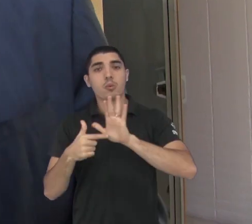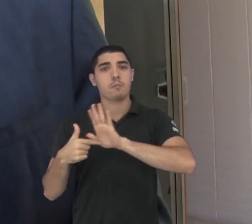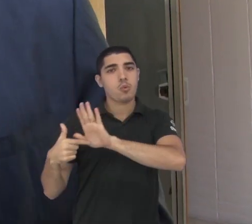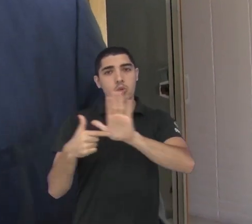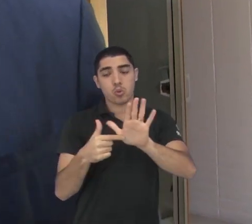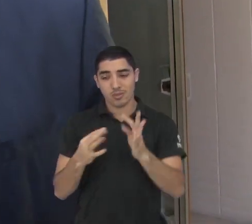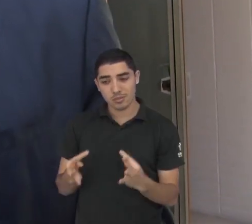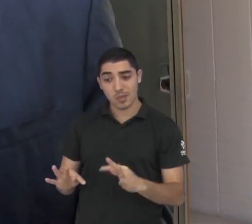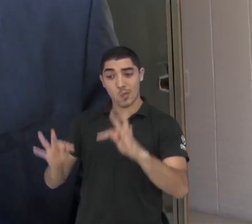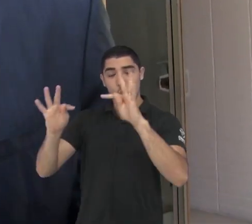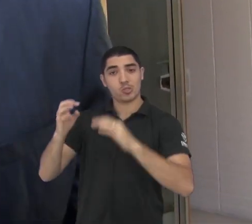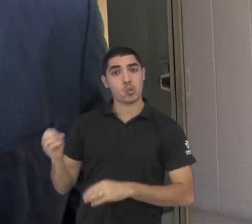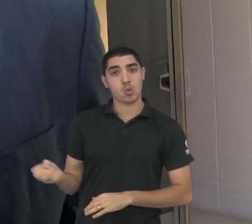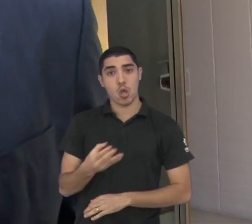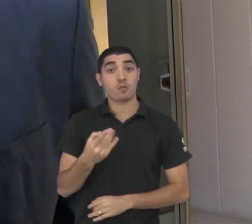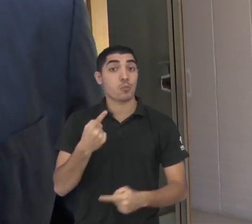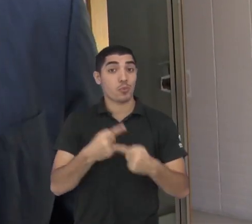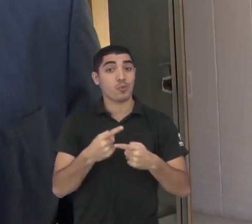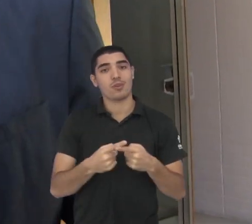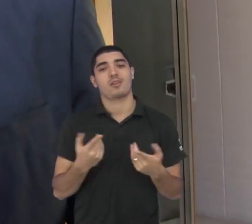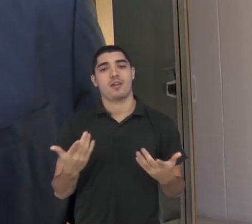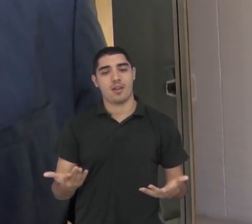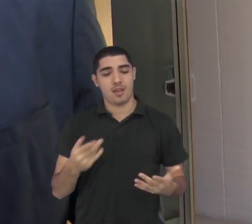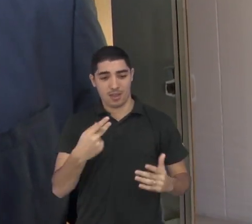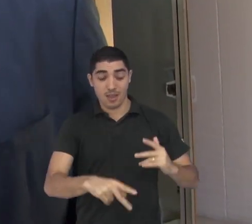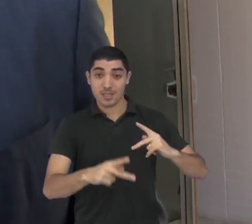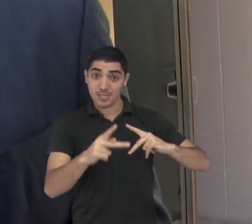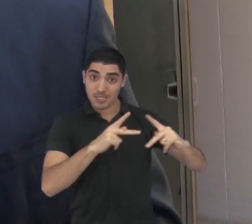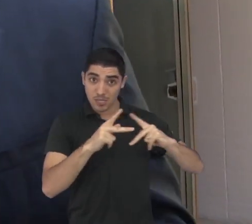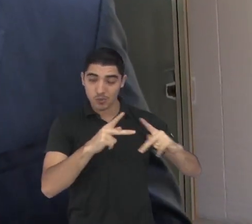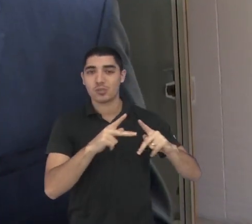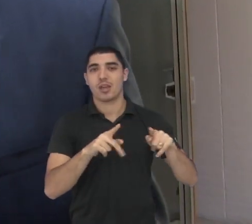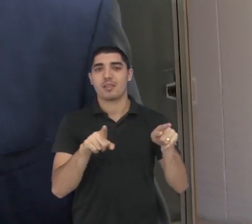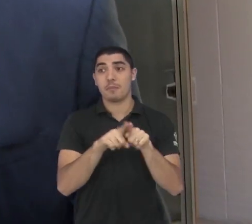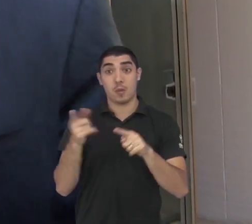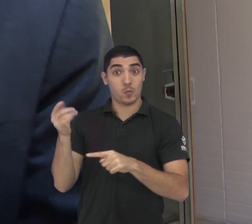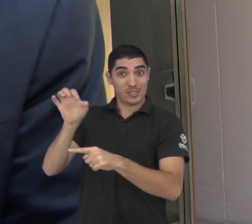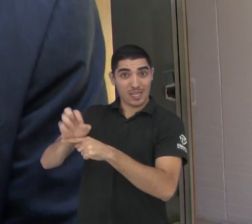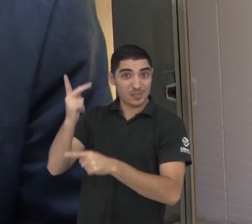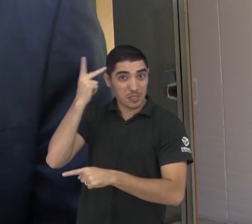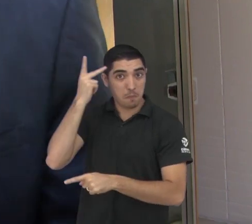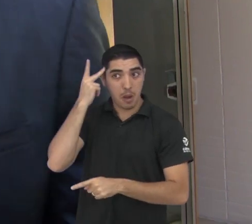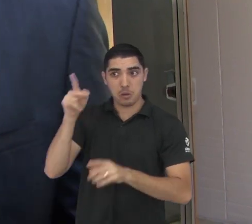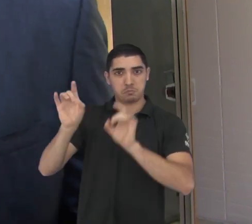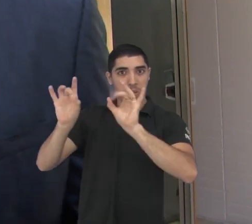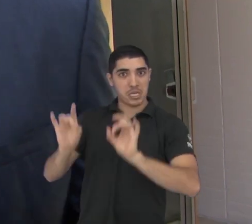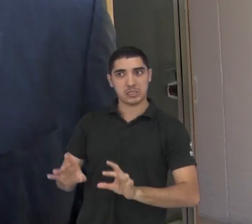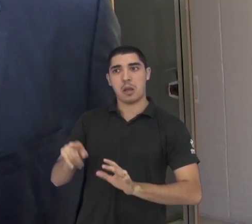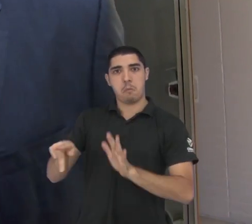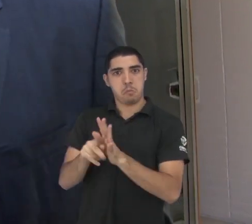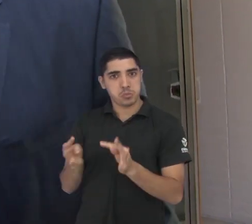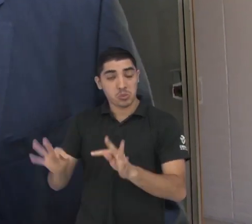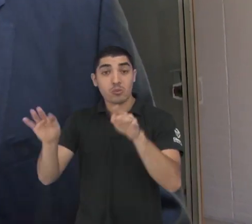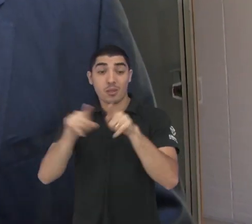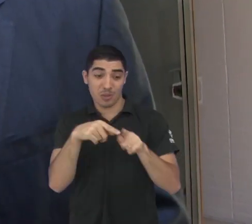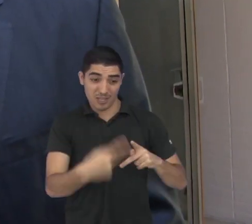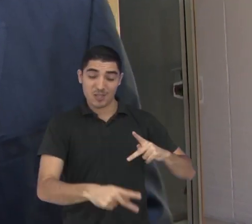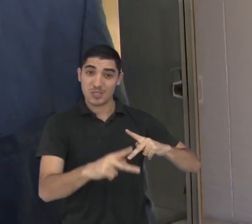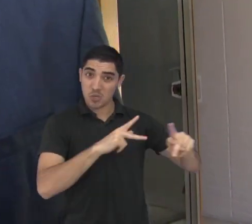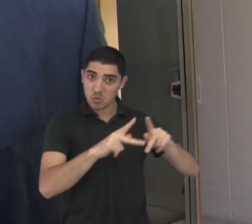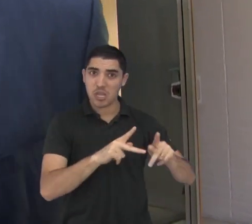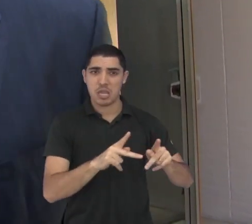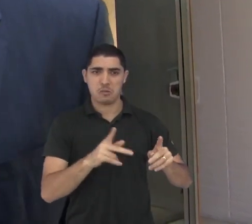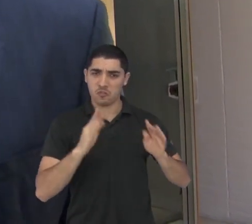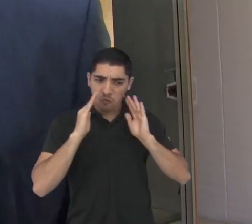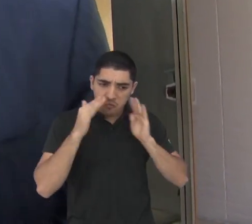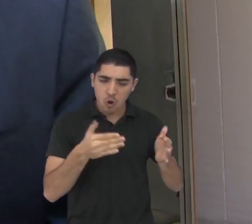aqui uma nova tecnologia no estado que é o berço da tecnologia e da inovação e na cidade que se destaca também